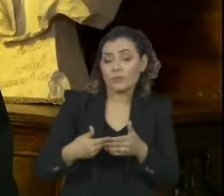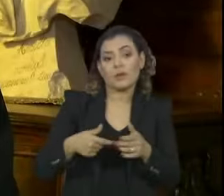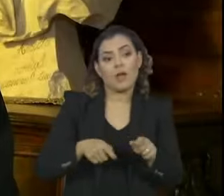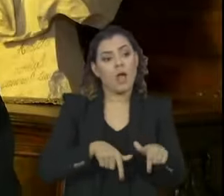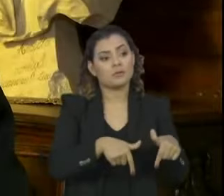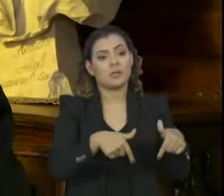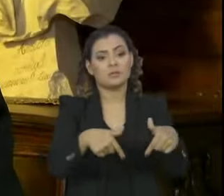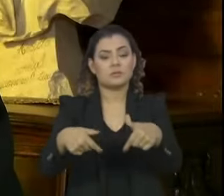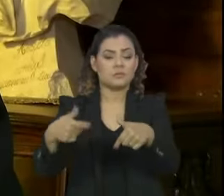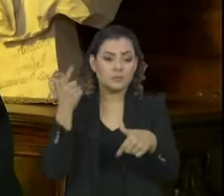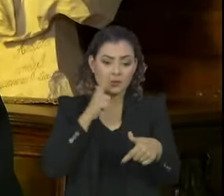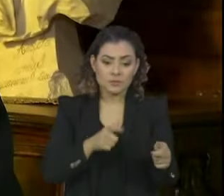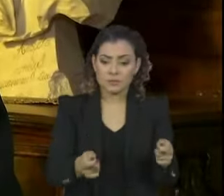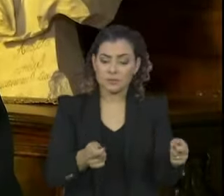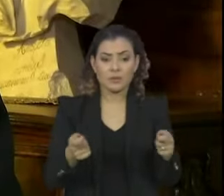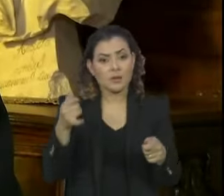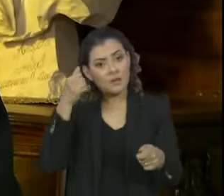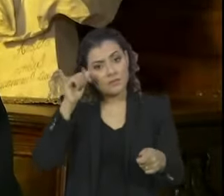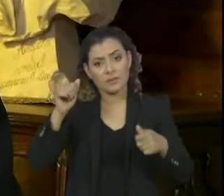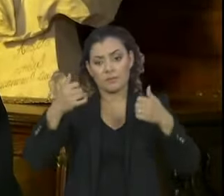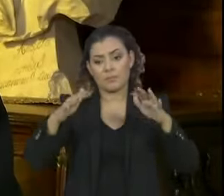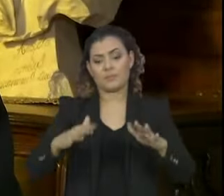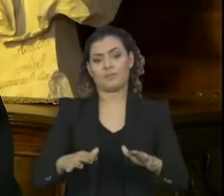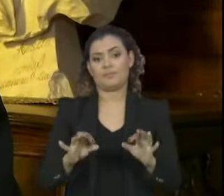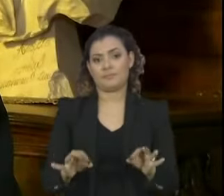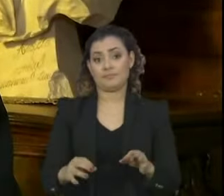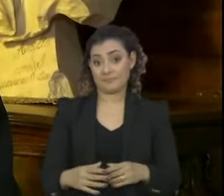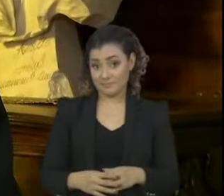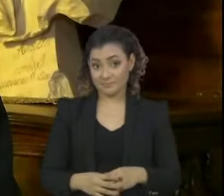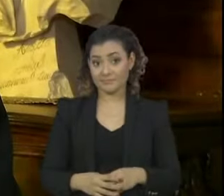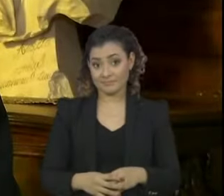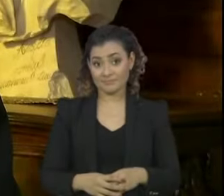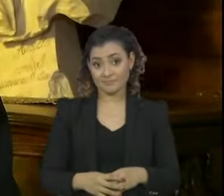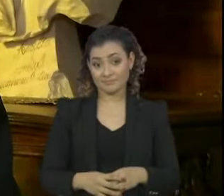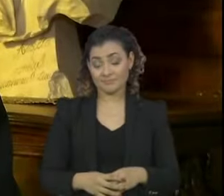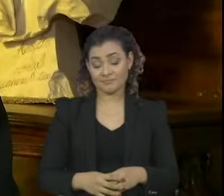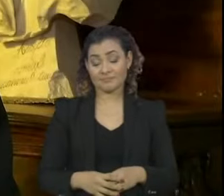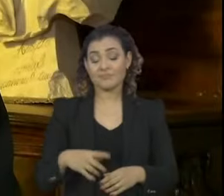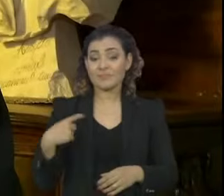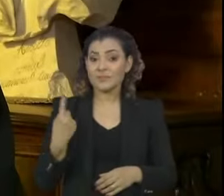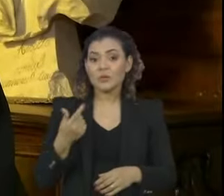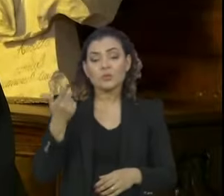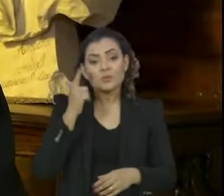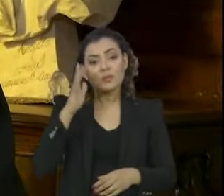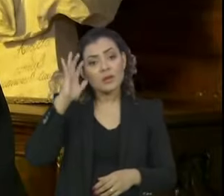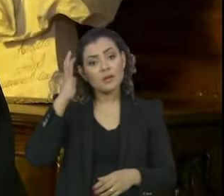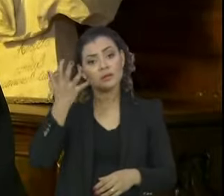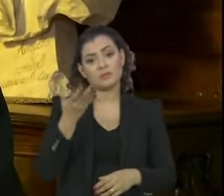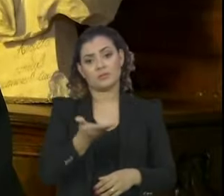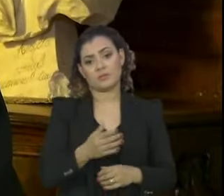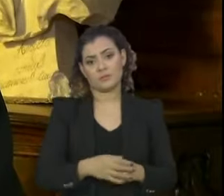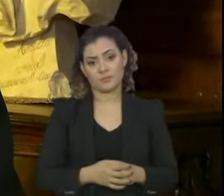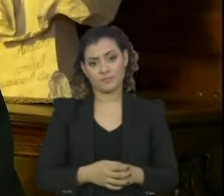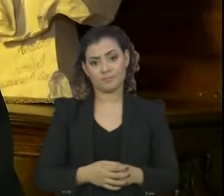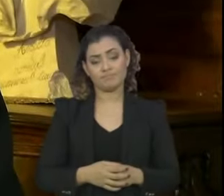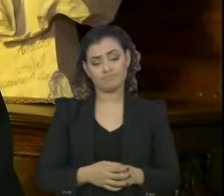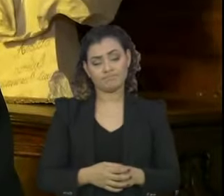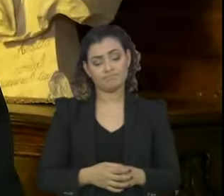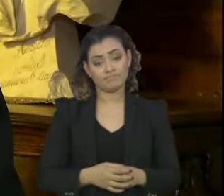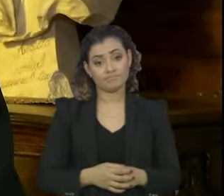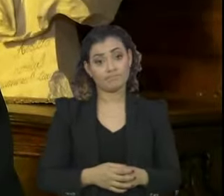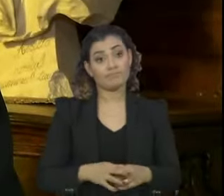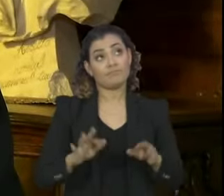tomando medidas para que as coisas não piorem daqui por diante e pelo contrário possamos resolver felizmente temos